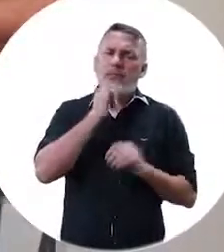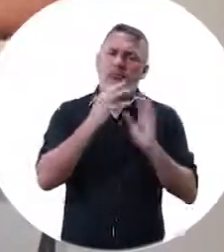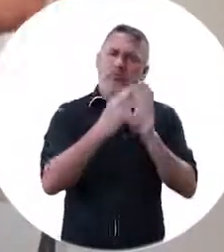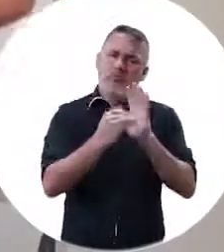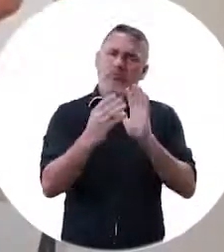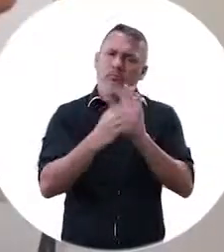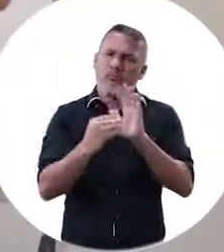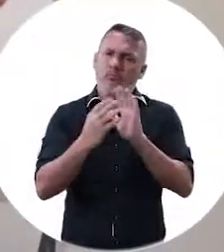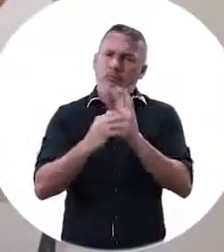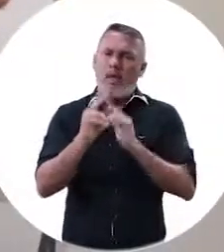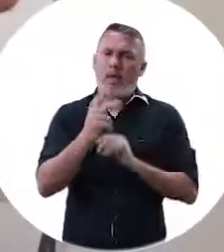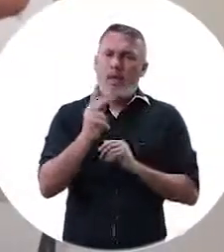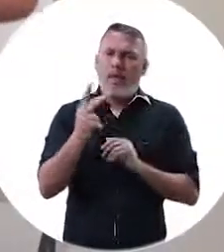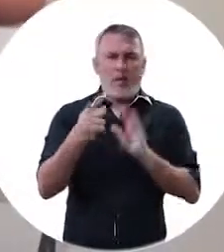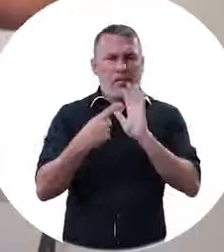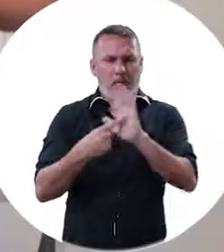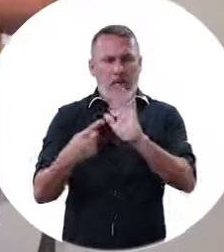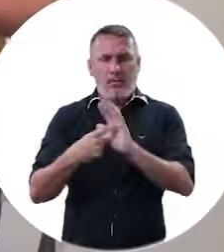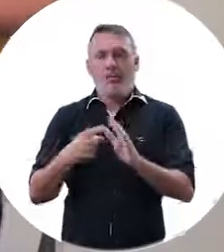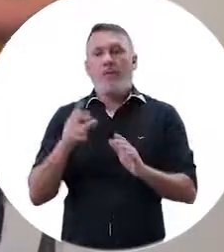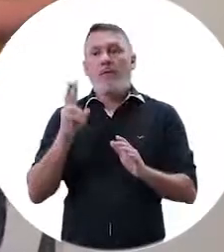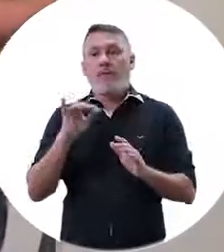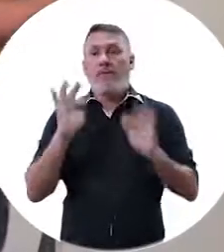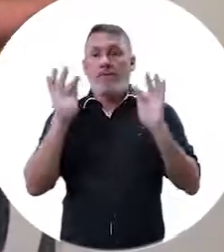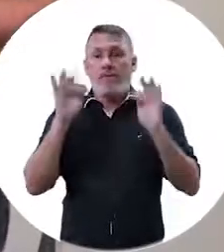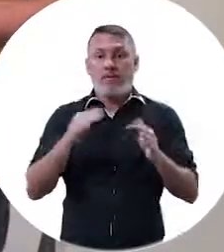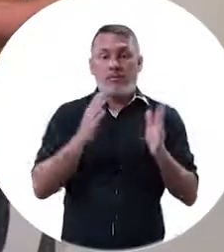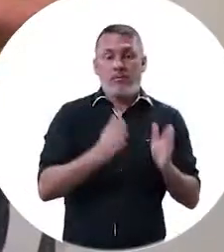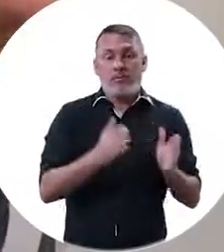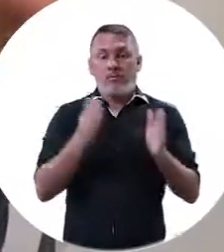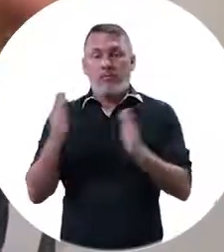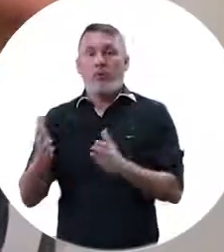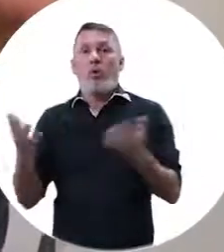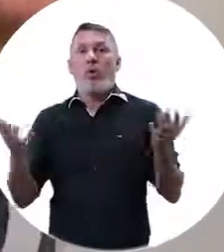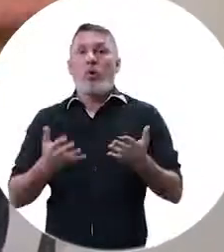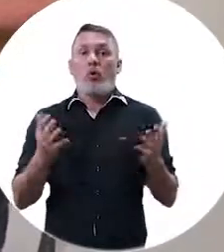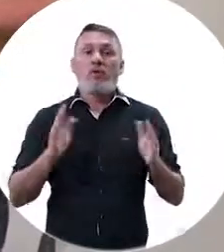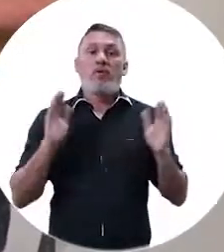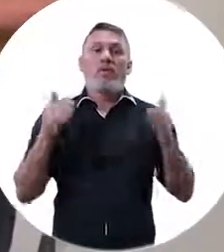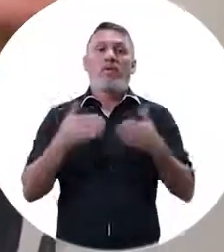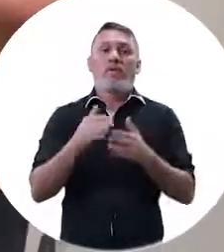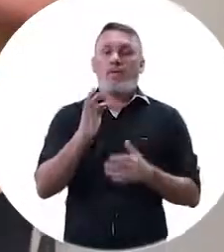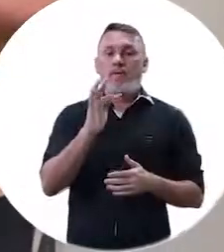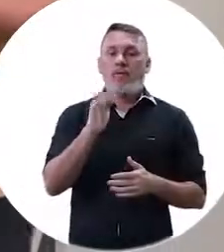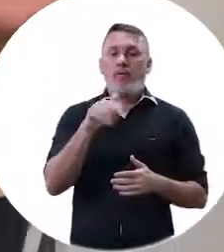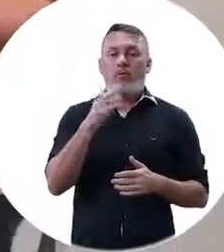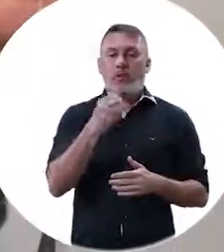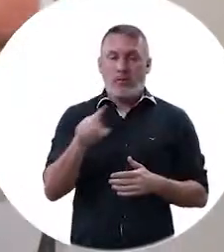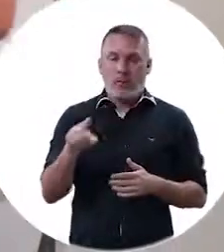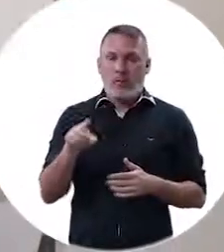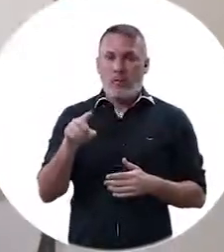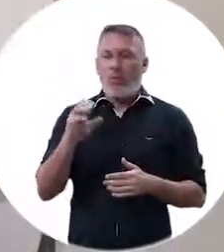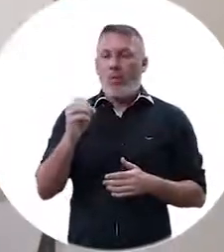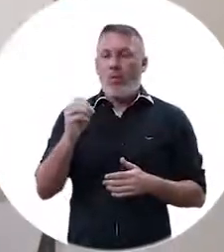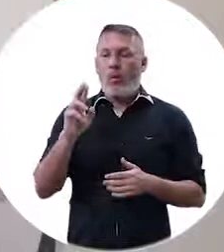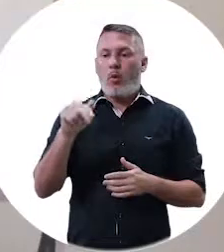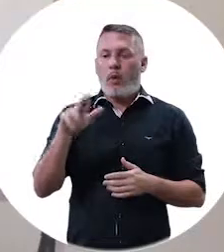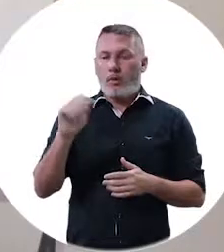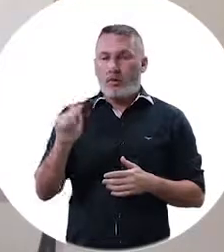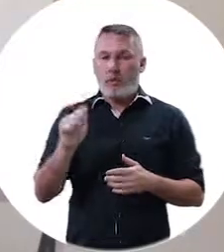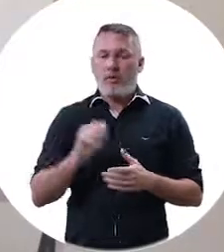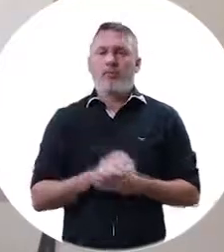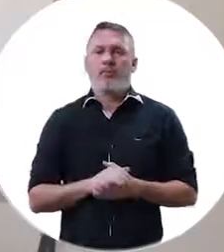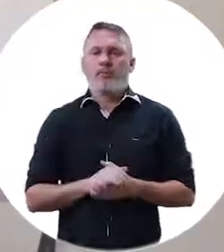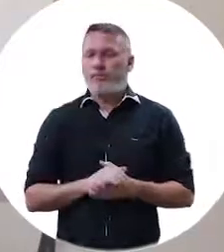nomenclatura de alguns hidrocarbonetos. E vamos encerrar essa parte inicial de funções orgânicas. Temos aqui